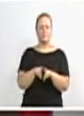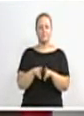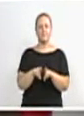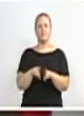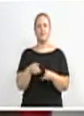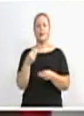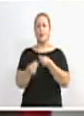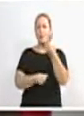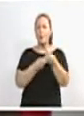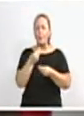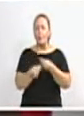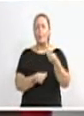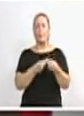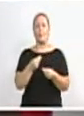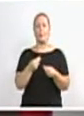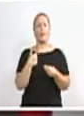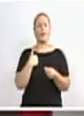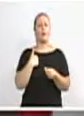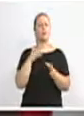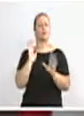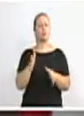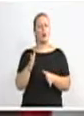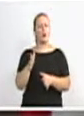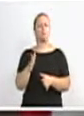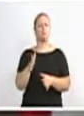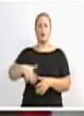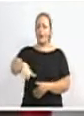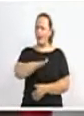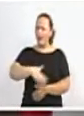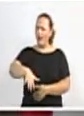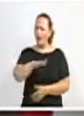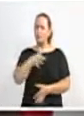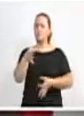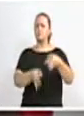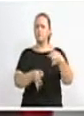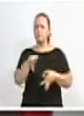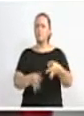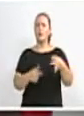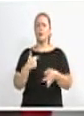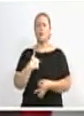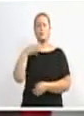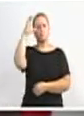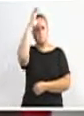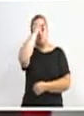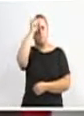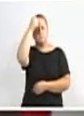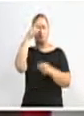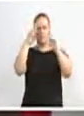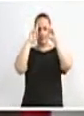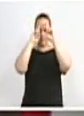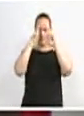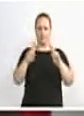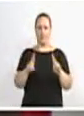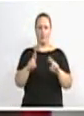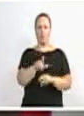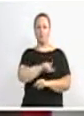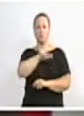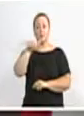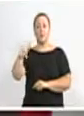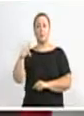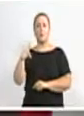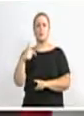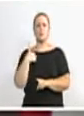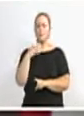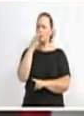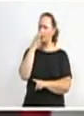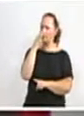respeitar e respeitei muito mais a partir do momento que ele liberou a Polícia Federal para